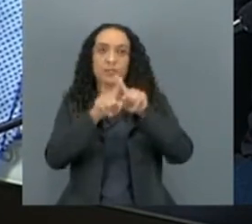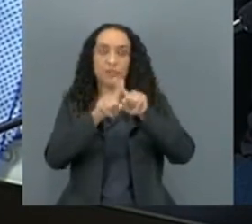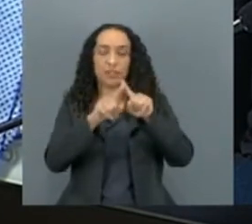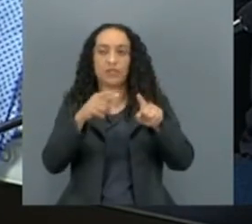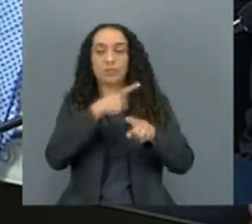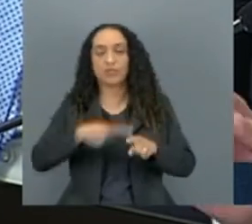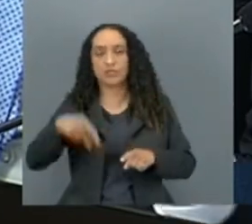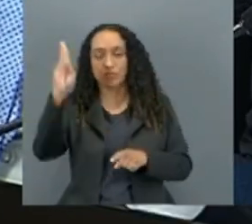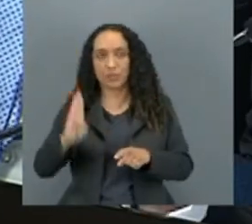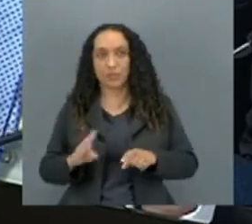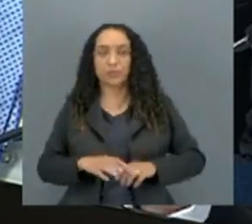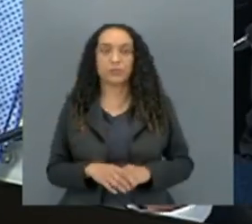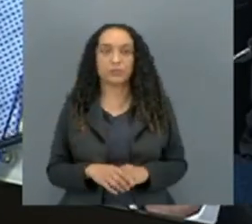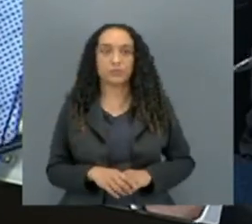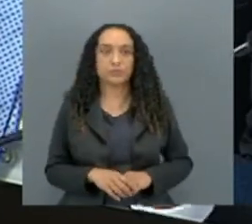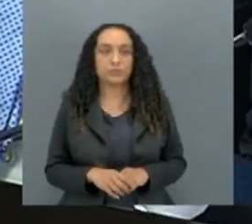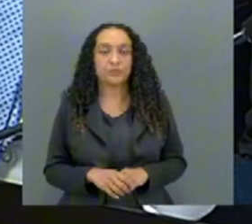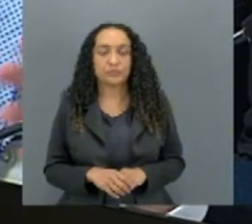né? Então,